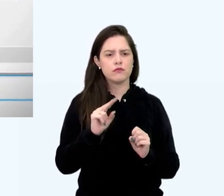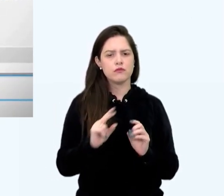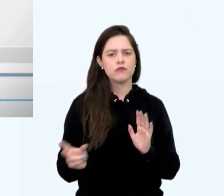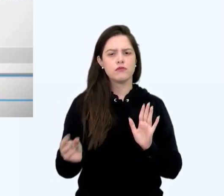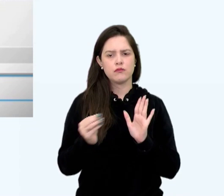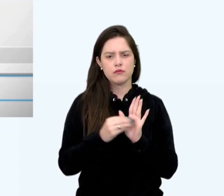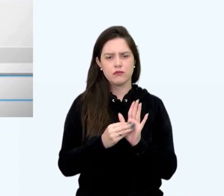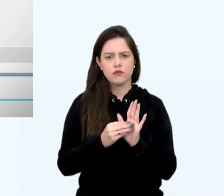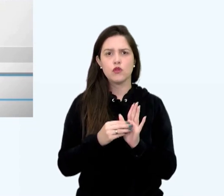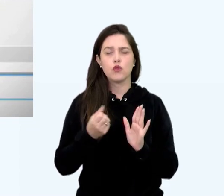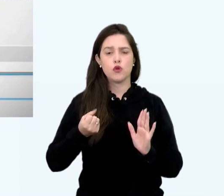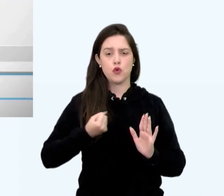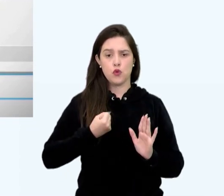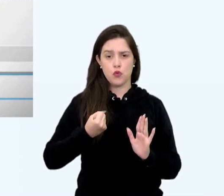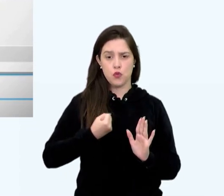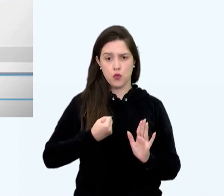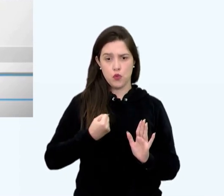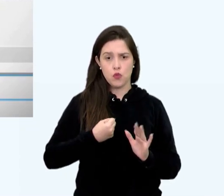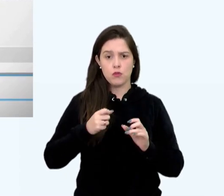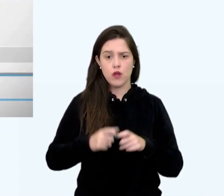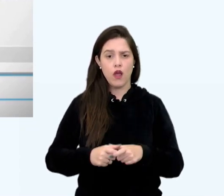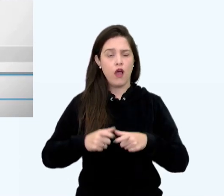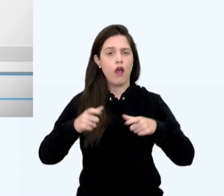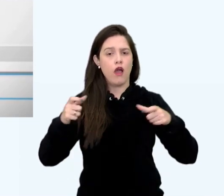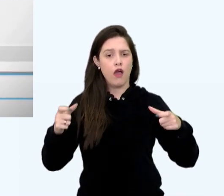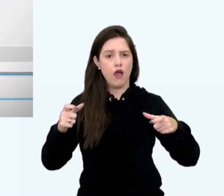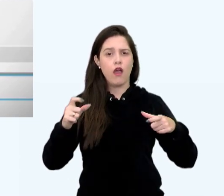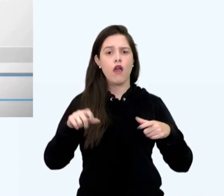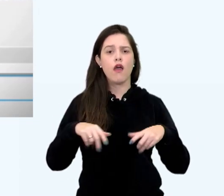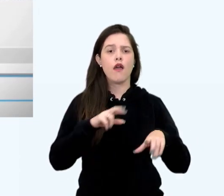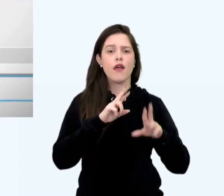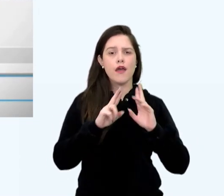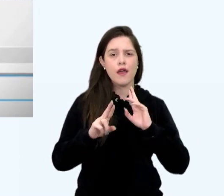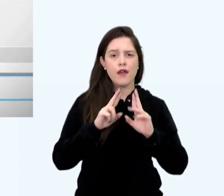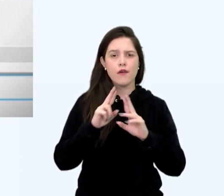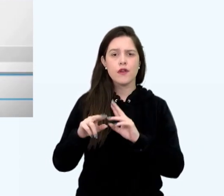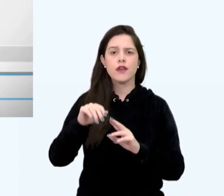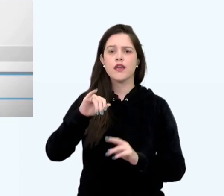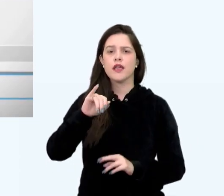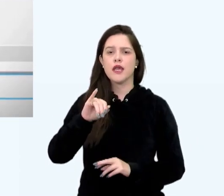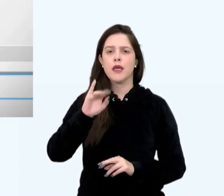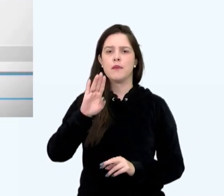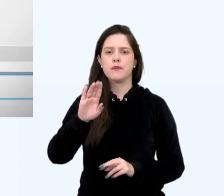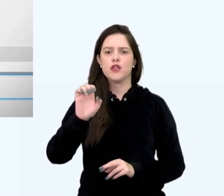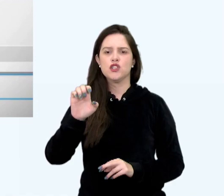o número de um documento e confirmar no site